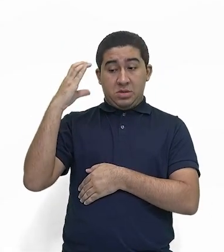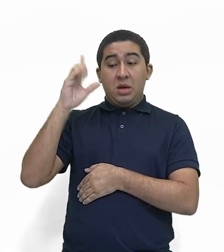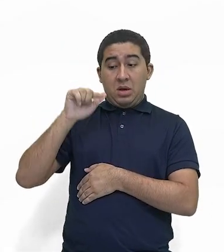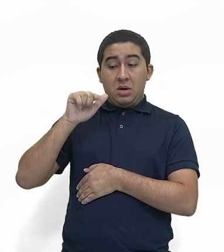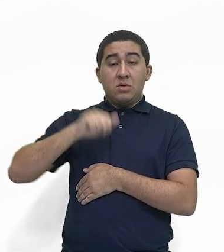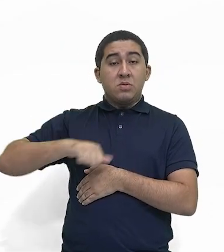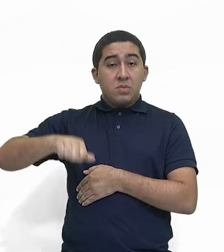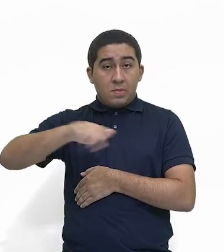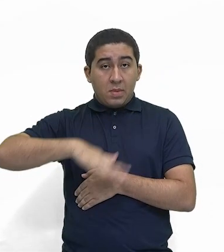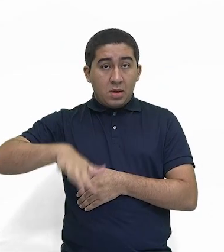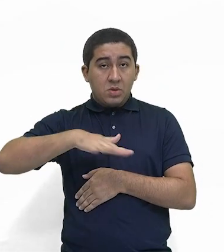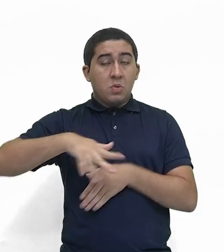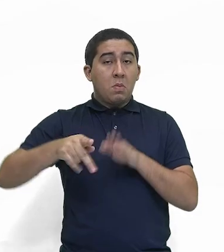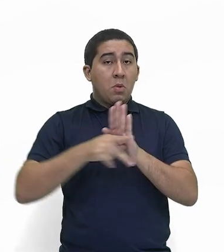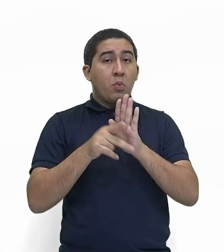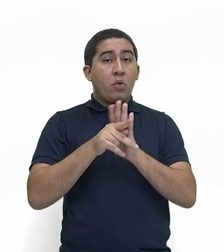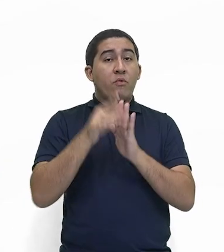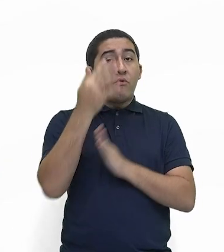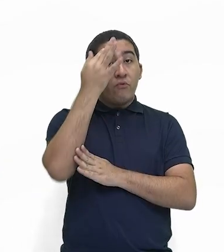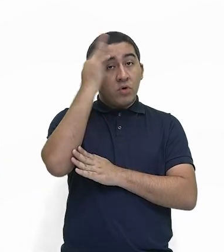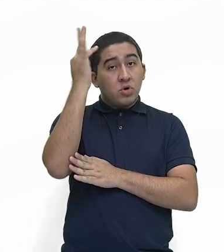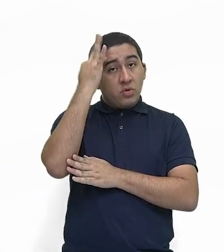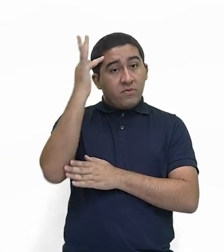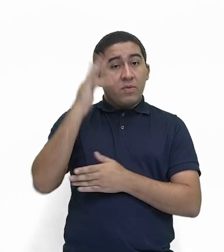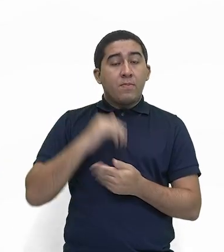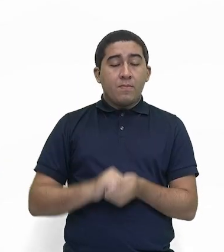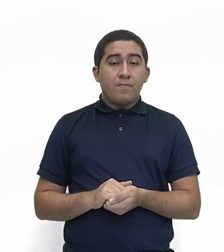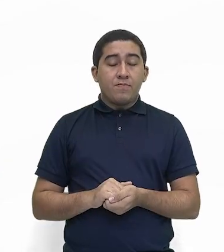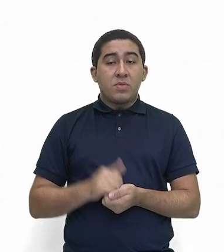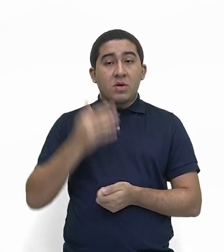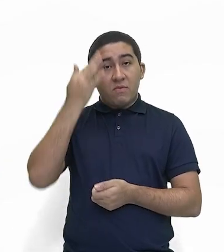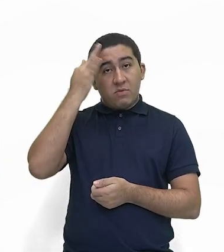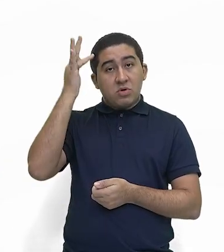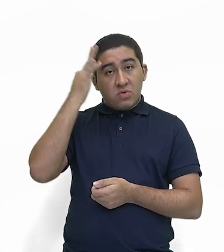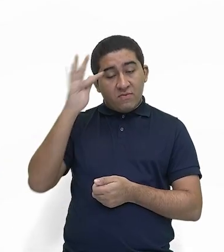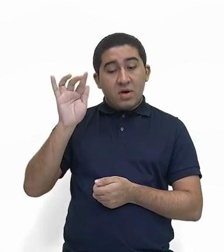da filosofia, que vai olhar, então, para esse